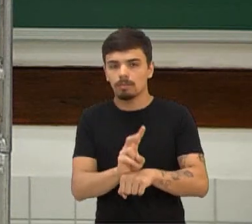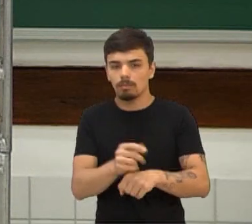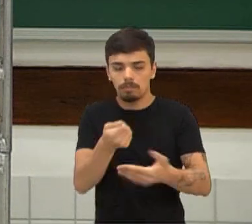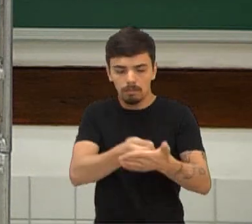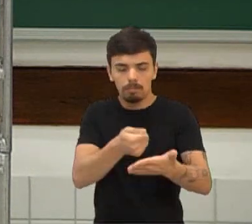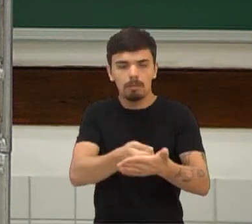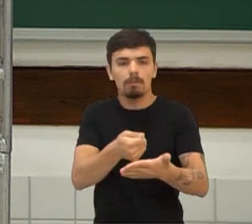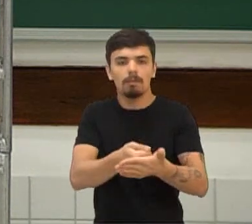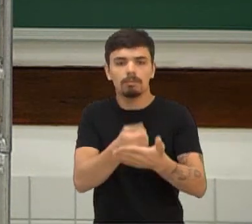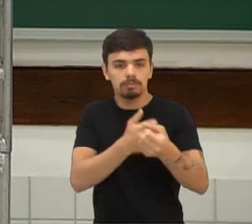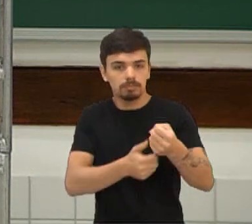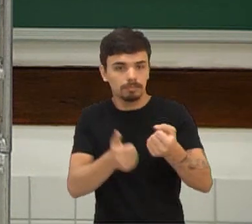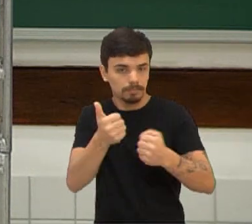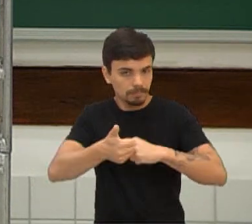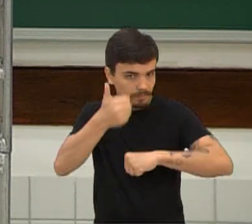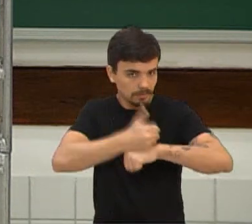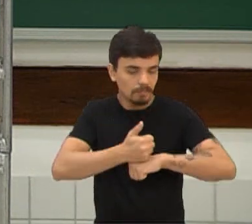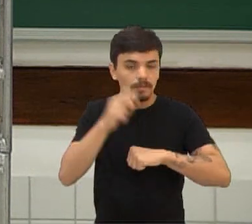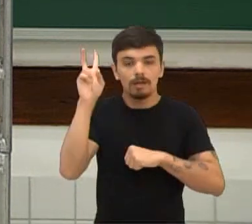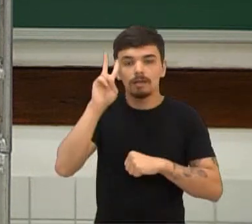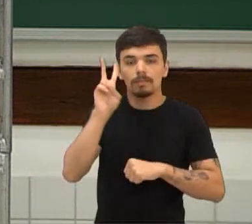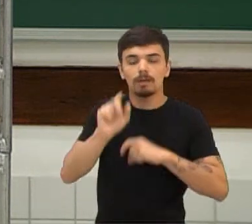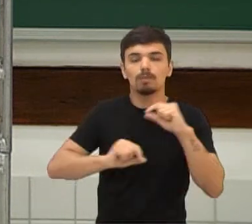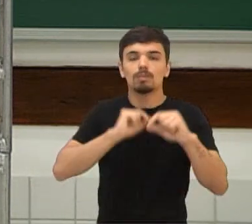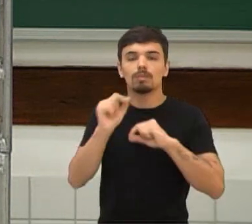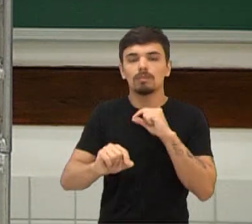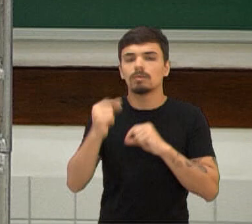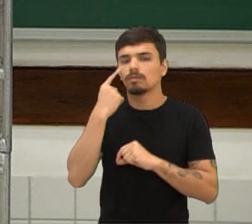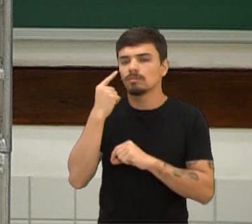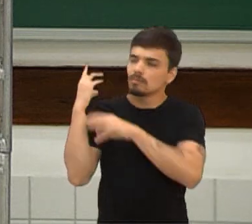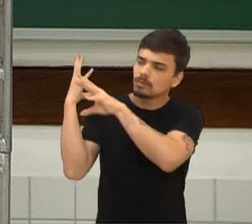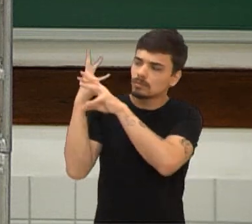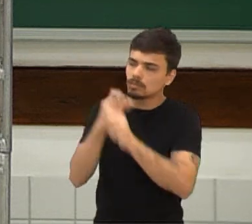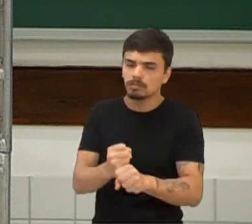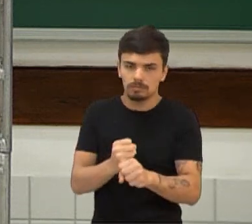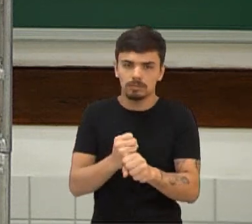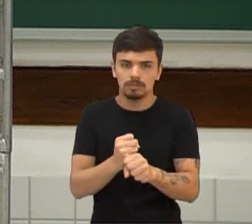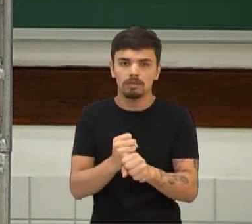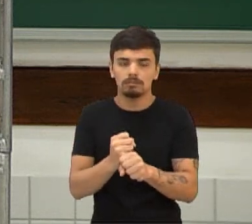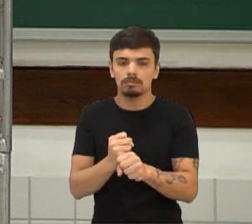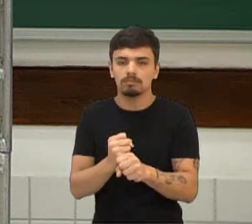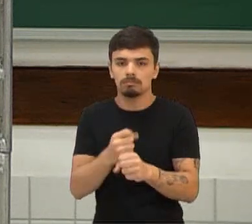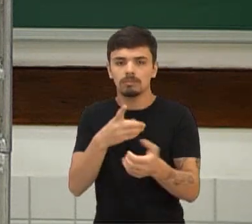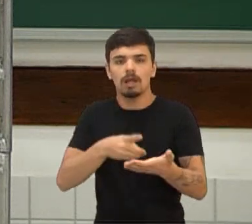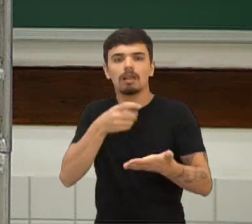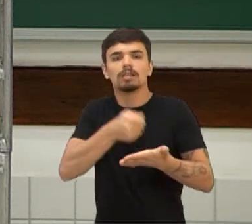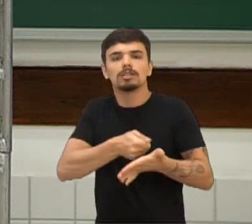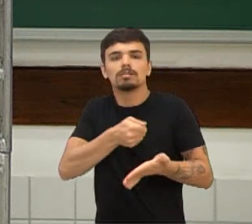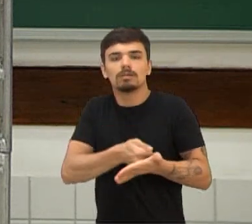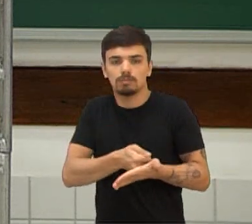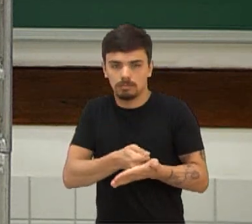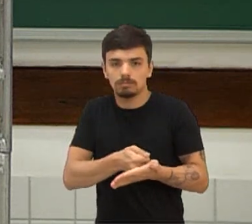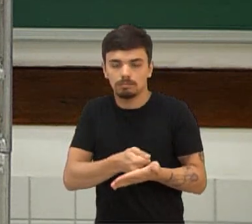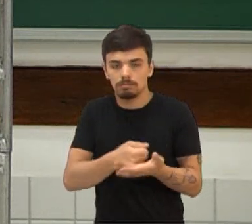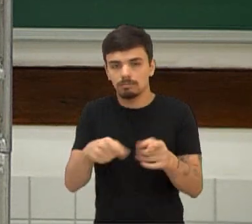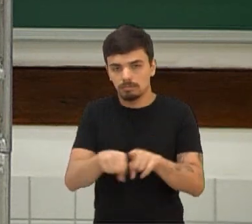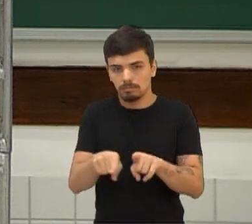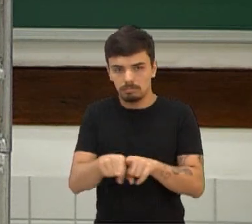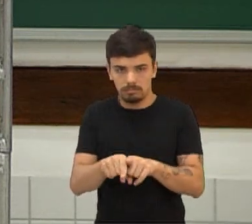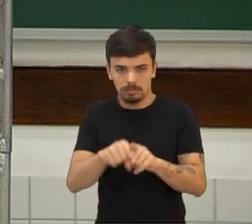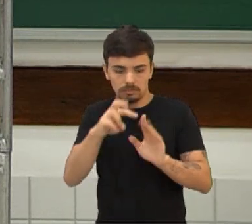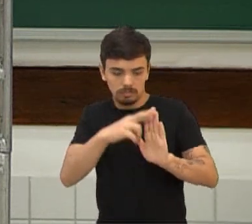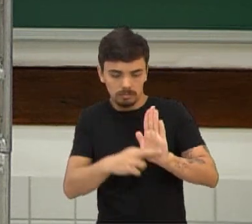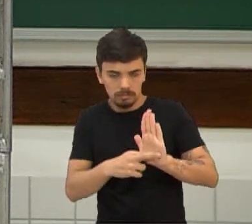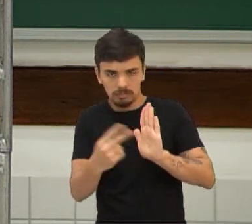do poder, vamos lembrar, por exemplo, nós vimos lá na revisão as ditaduras, os regimes totalitários e autoritários.